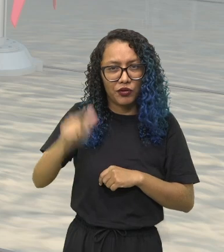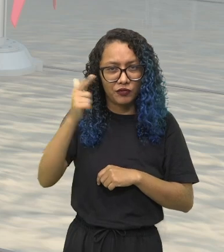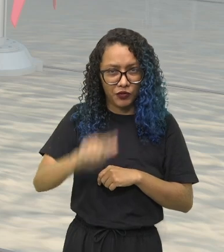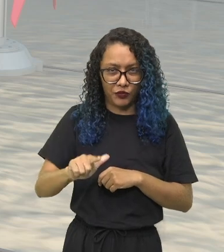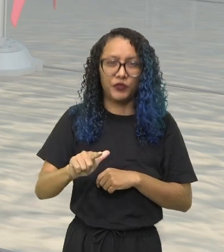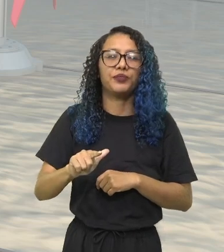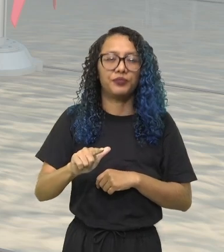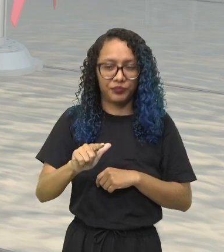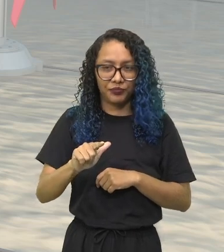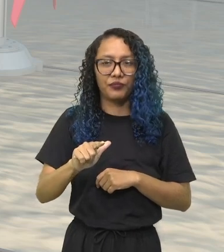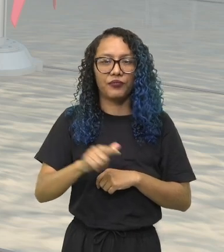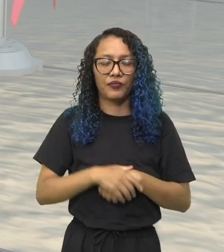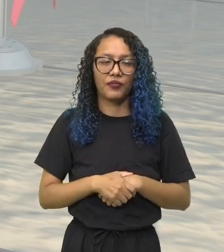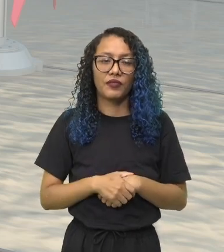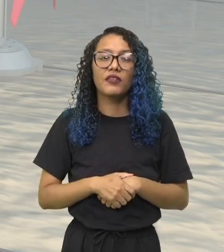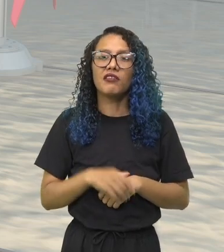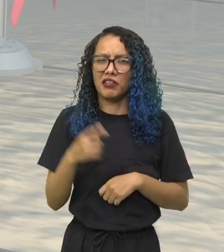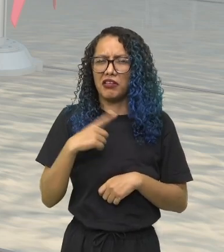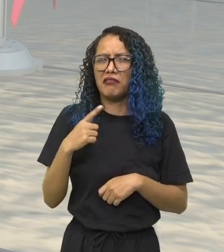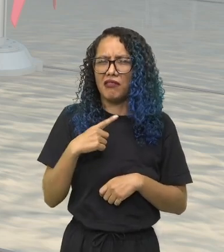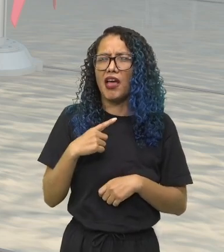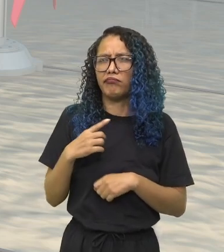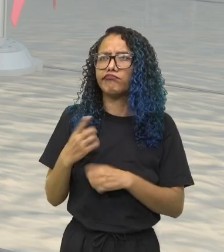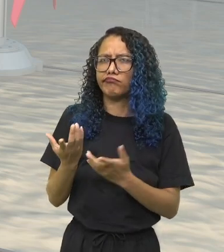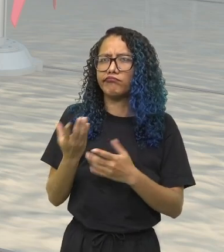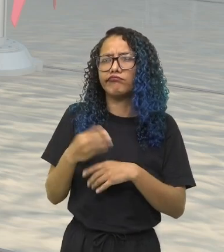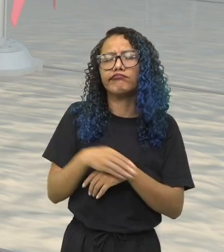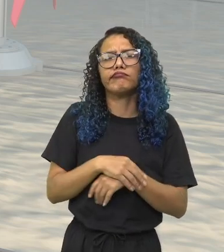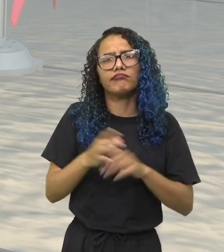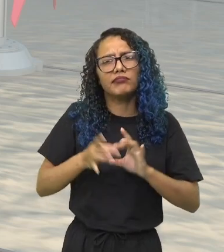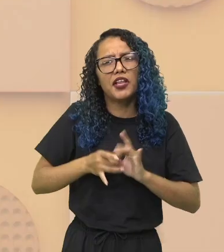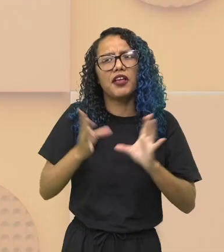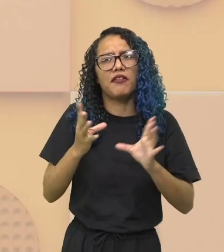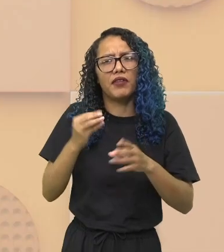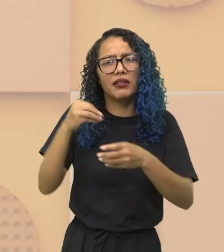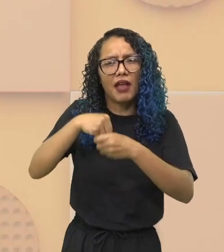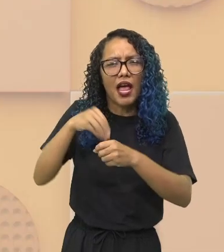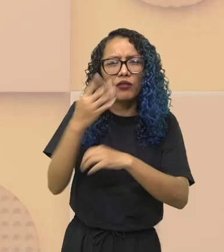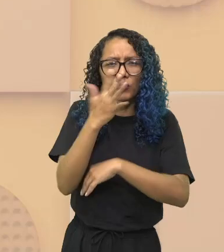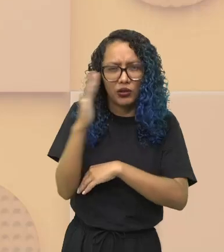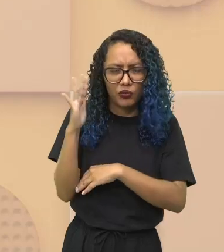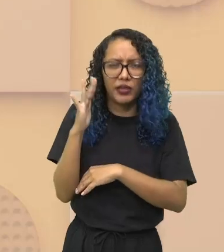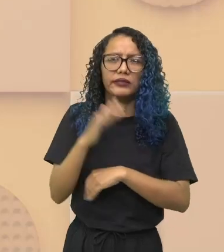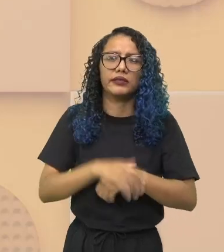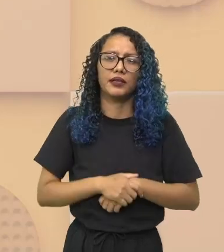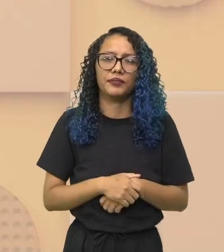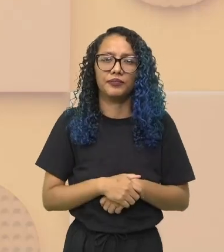Que são encontradas aí, né, à nossa disposição